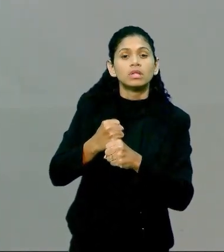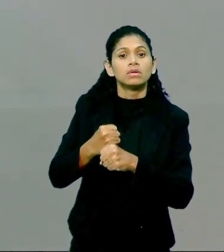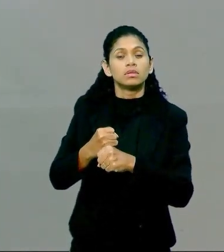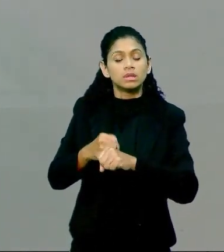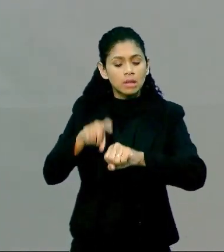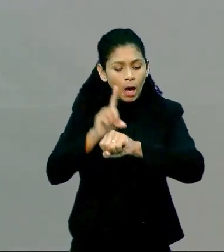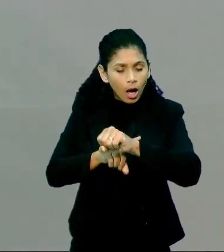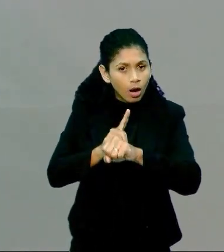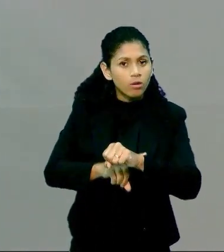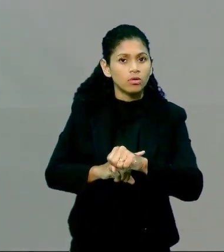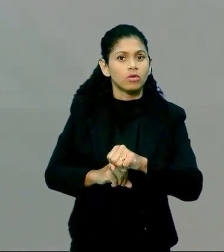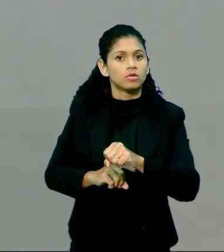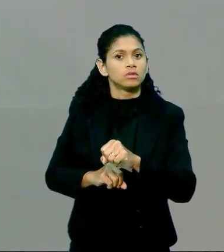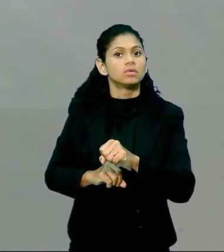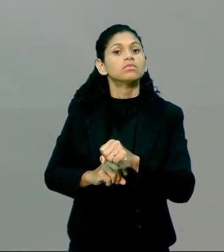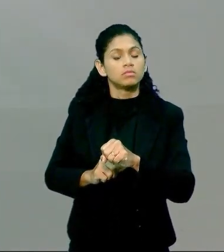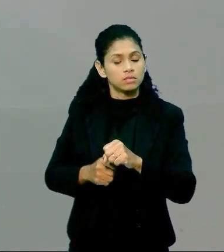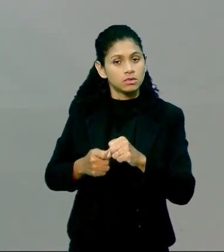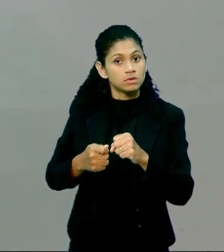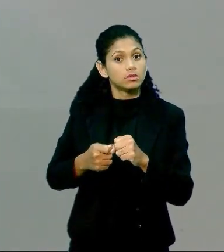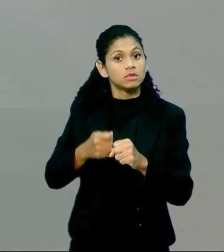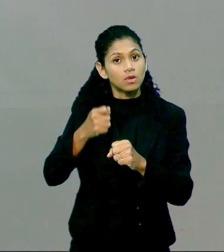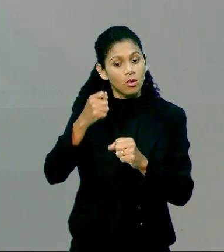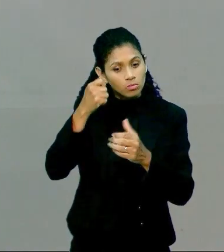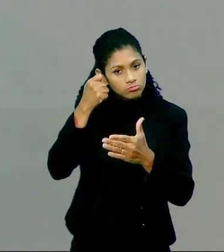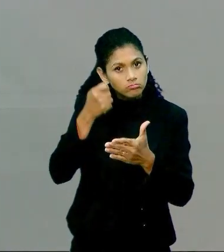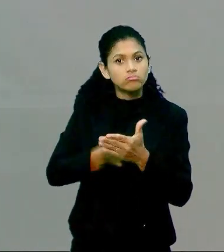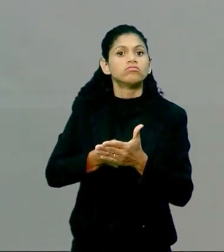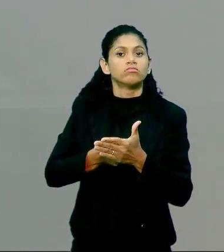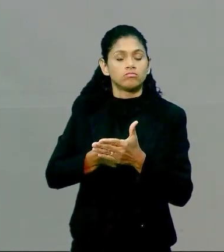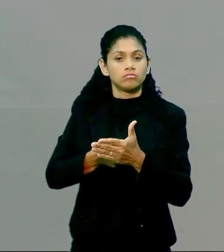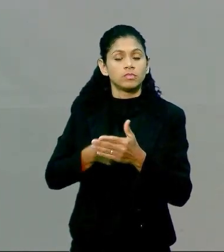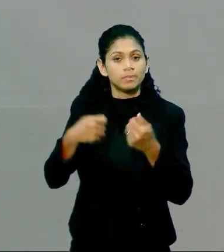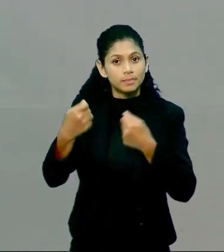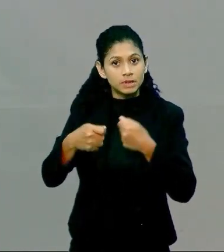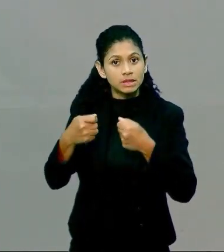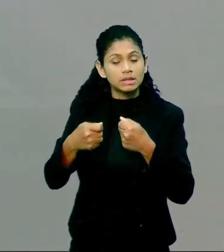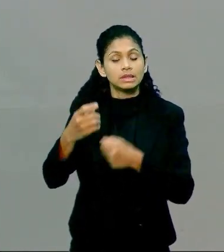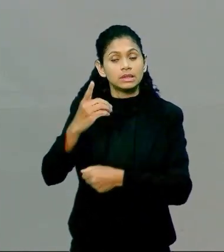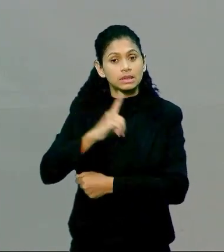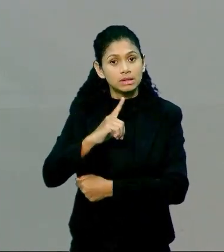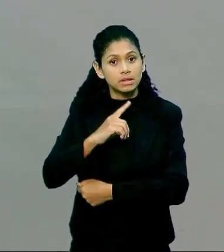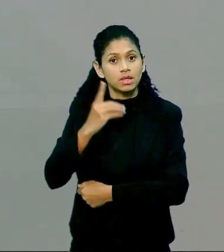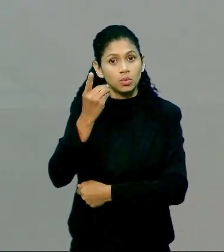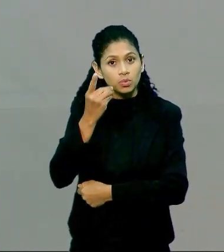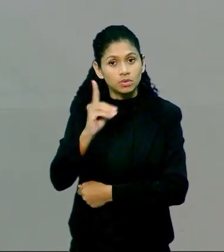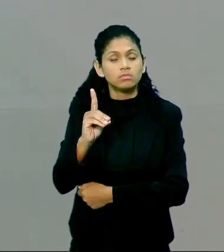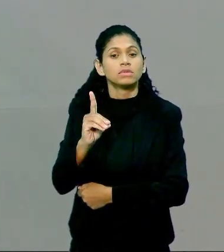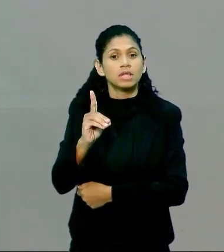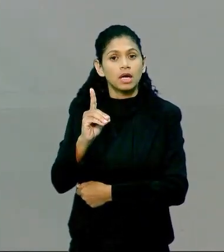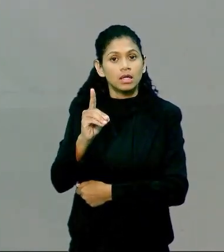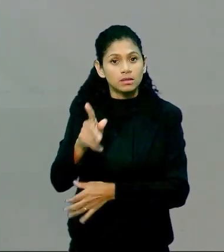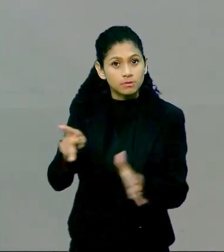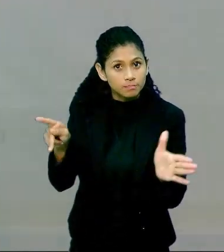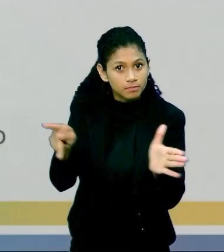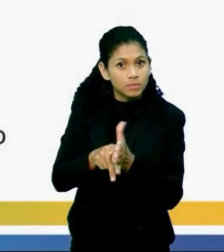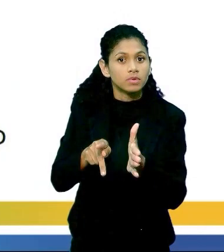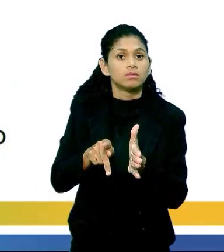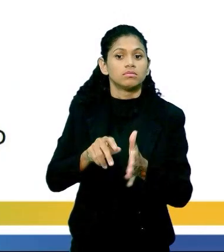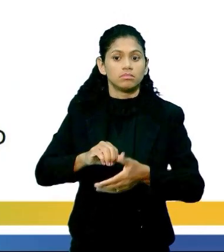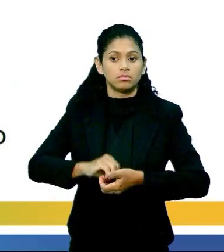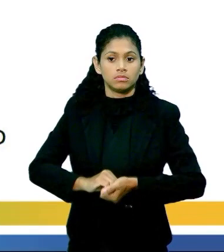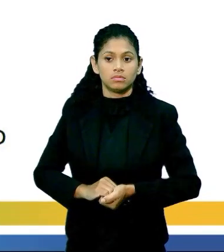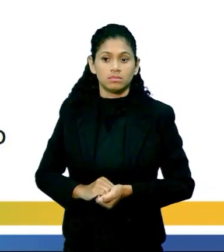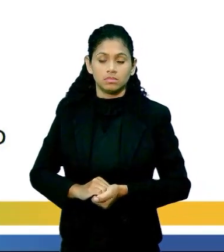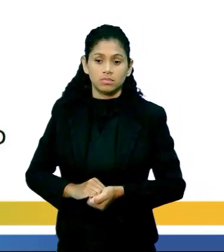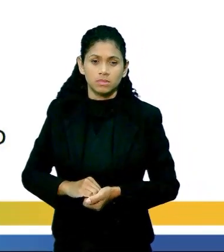compreensão. Então, se eu digo que é preciso, eu tenho que ter uma data específica, né, de dia, mês e ano para a Semana Santa. Será